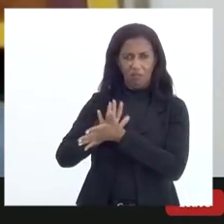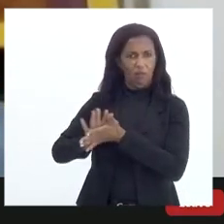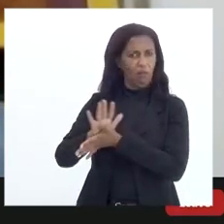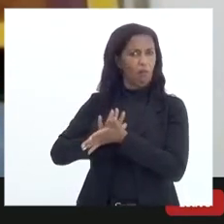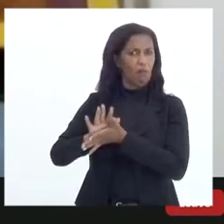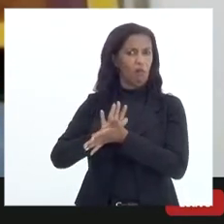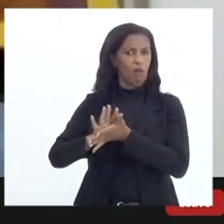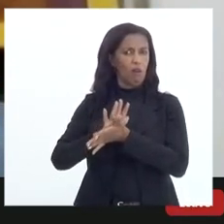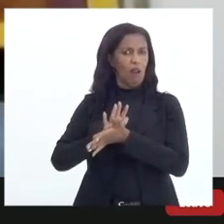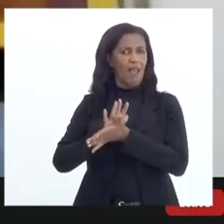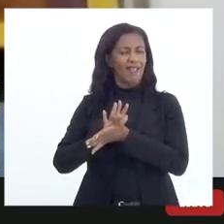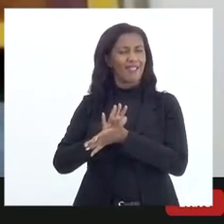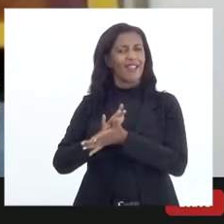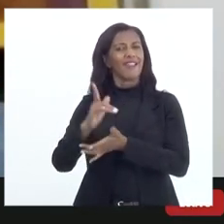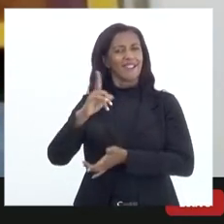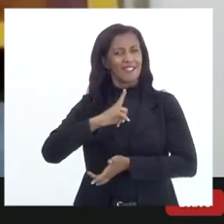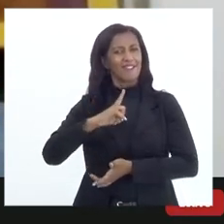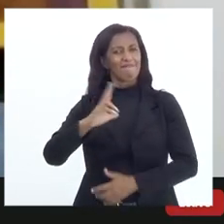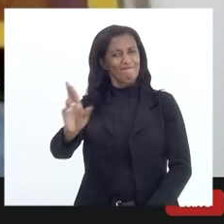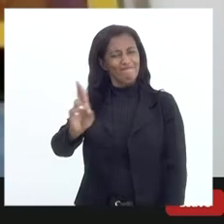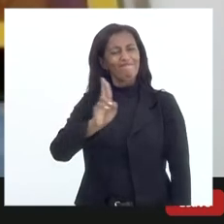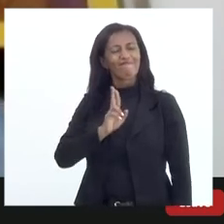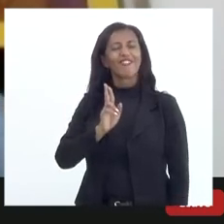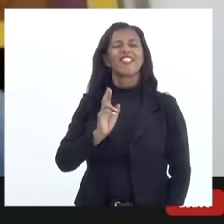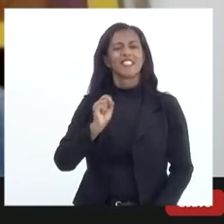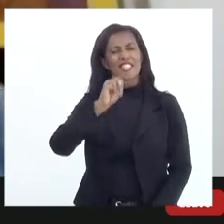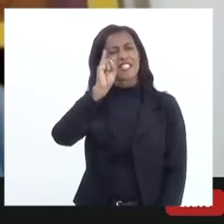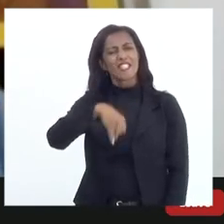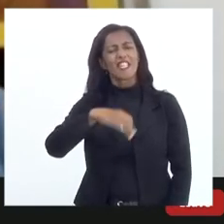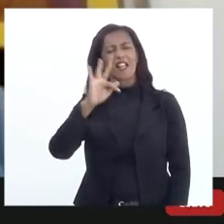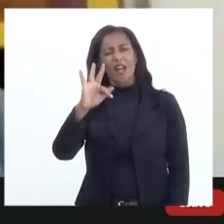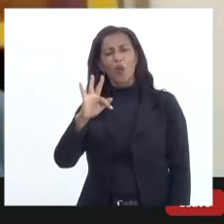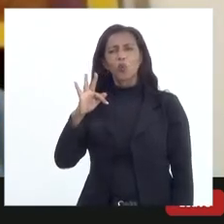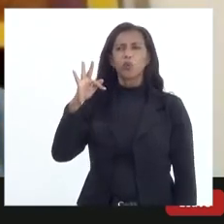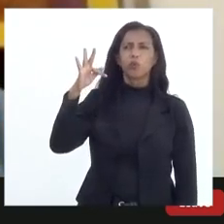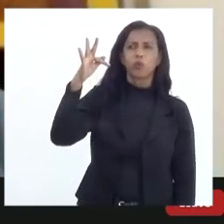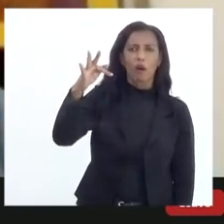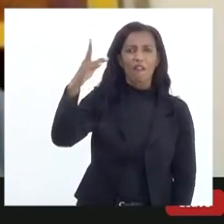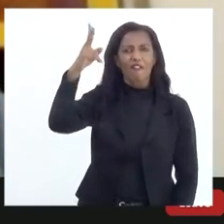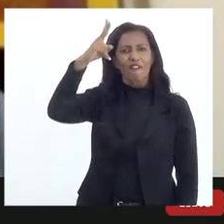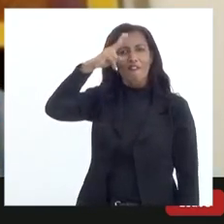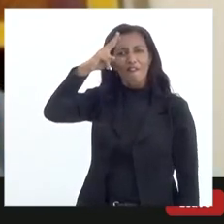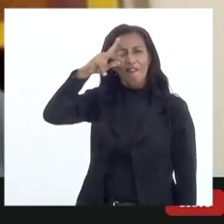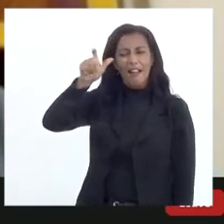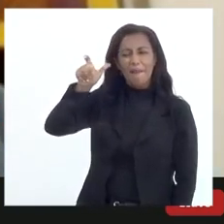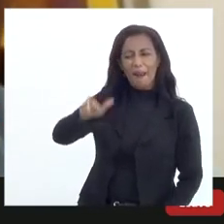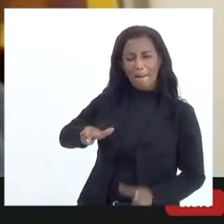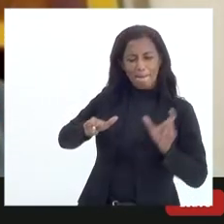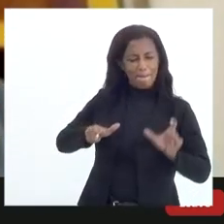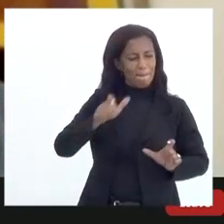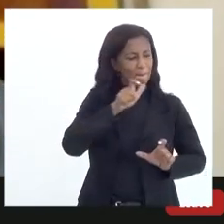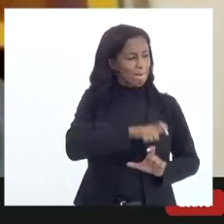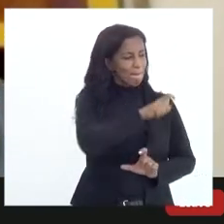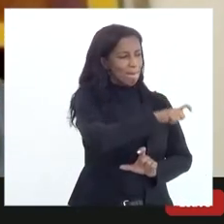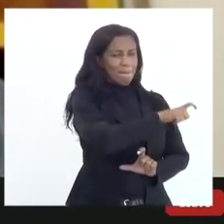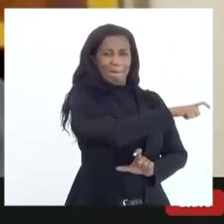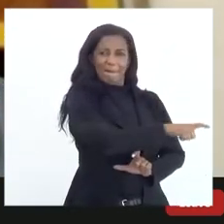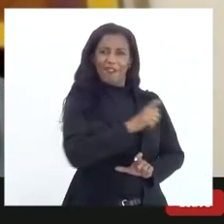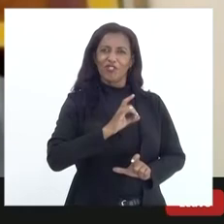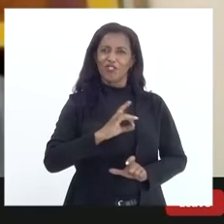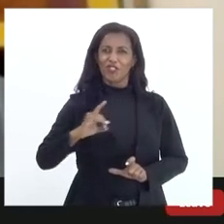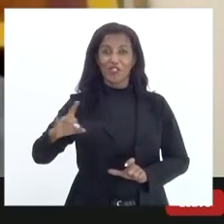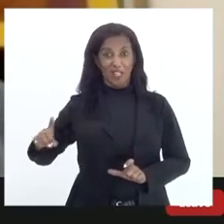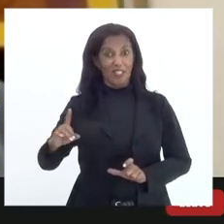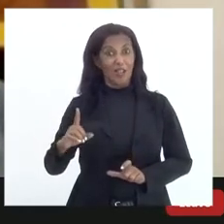que não vai ter fruto. Com certeza vai ter grande fruto. E lá na frente as pessoas vão lembrar desses heróis, né, da resistência, porque isso é uma resistência em tempo